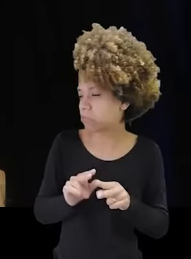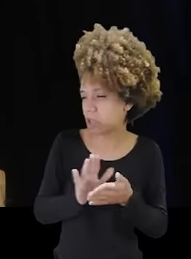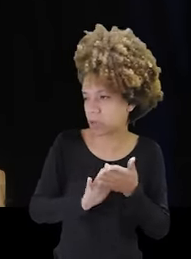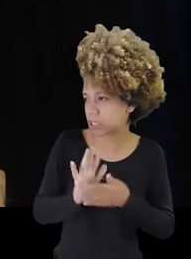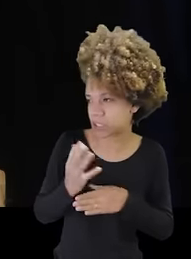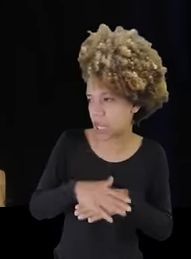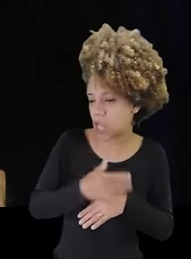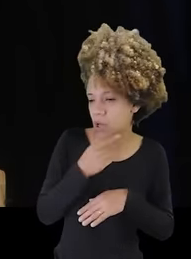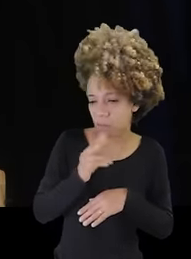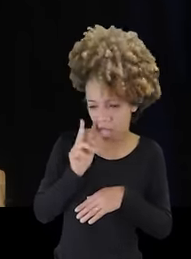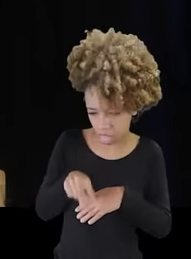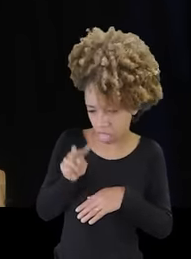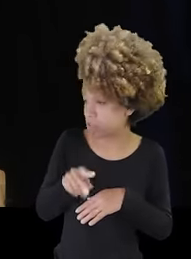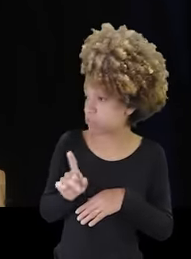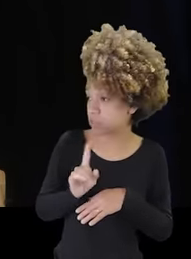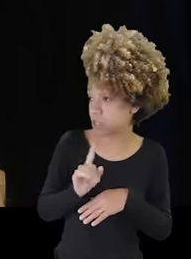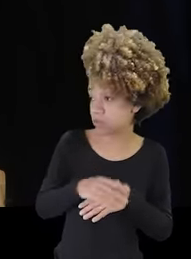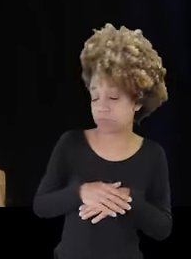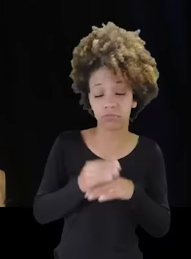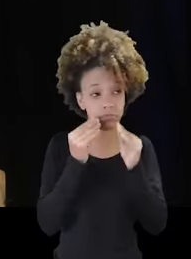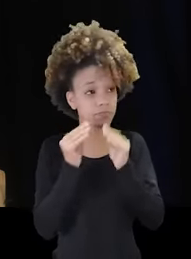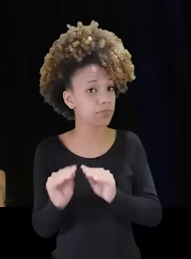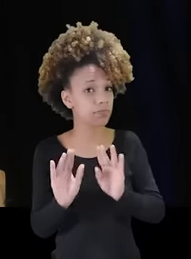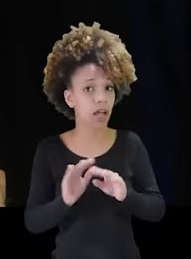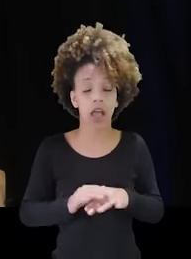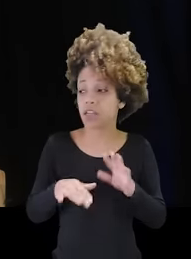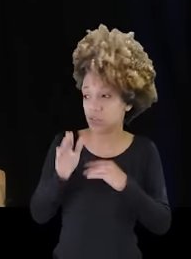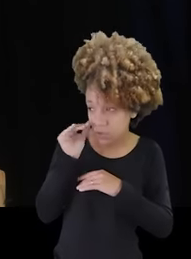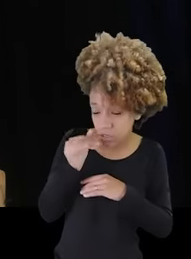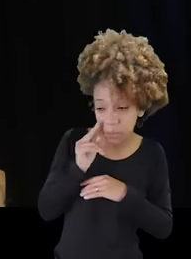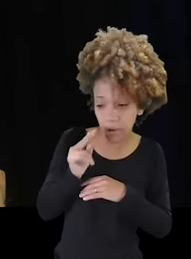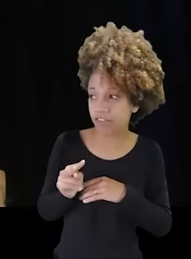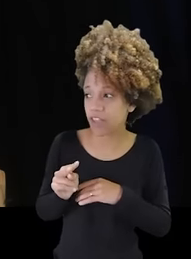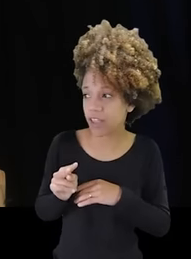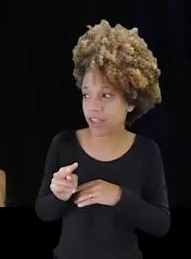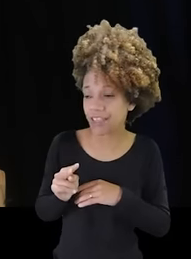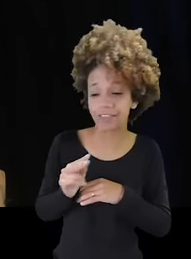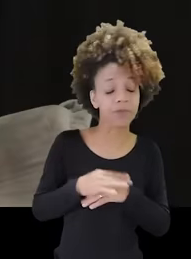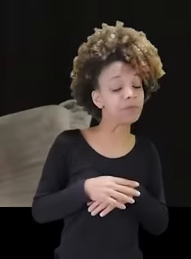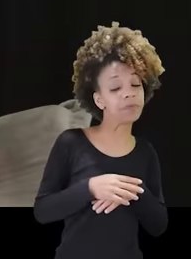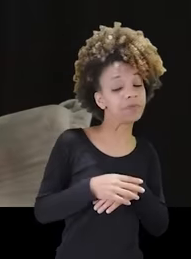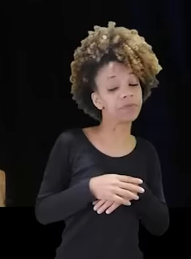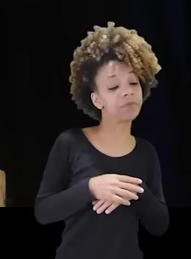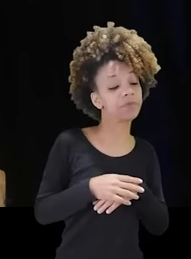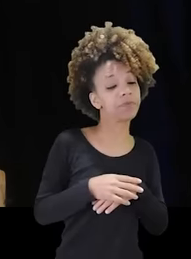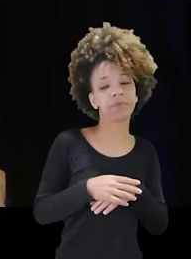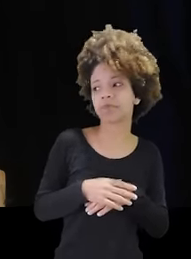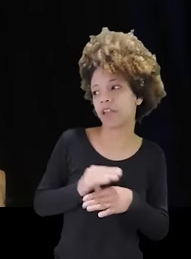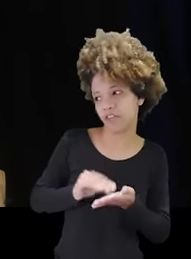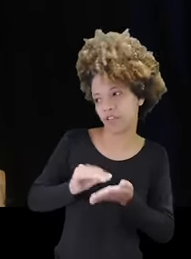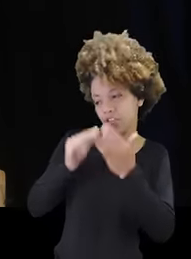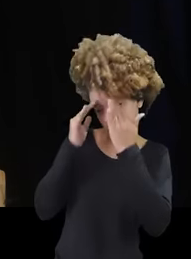homem lá não fica olhando assim tipo não eles nem olha isso às vezes eles são curiosos para ver vocês que